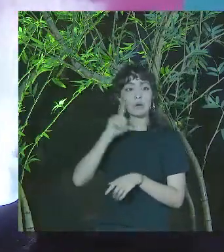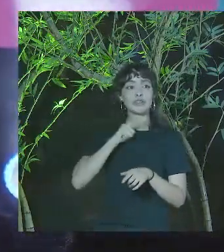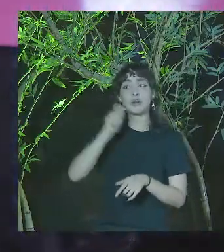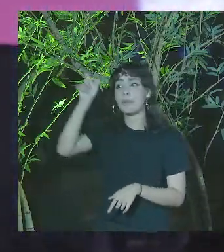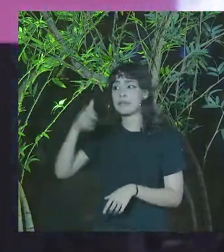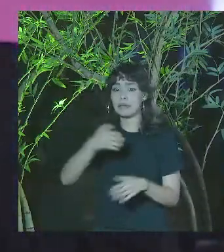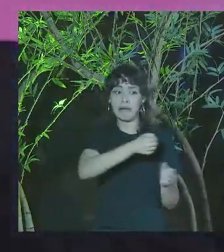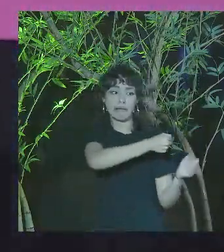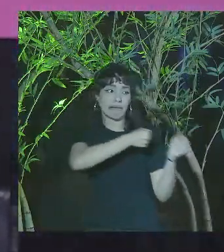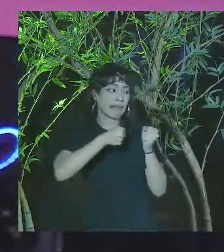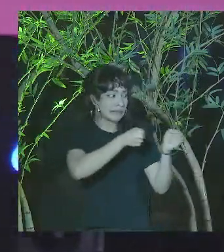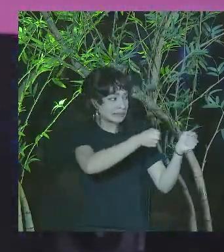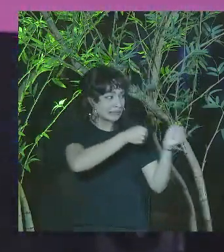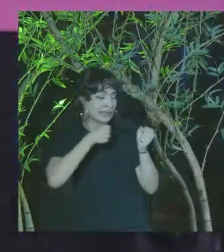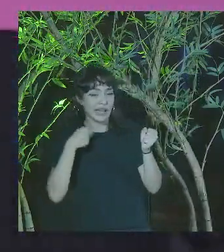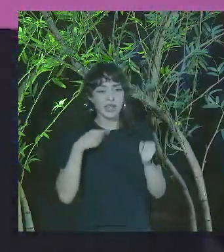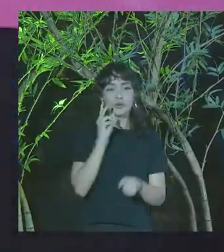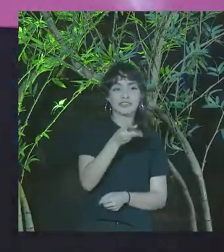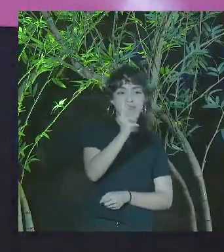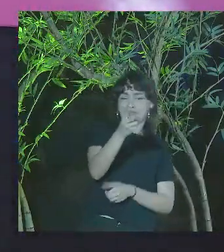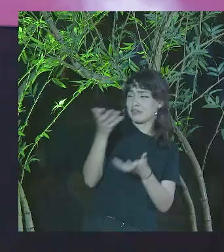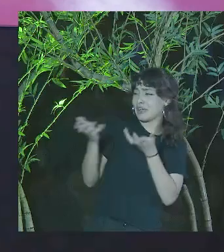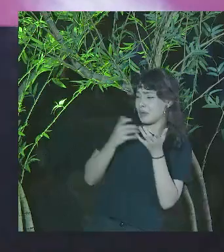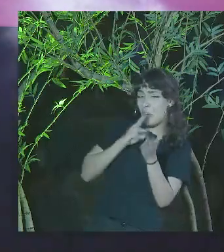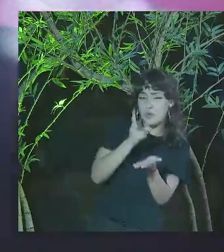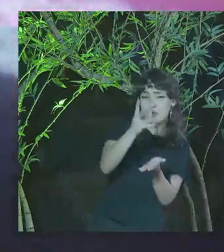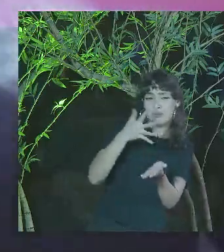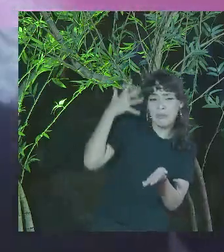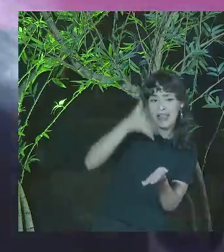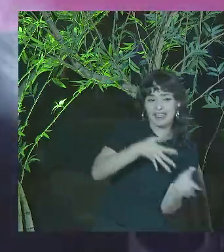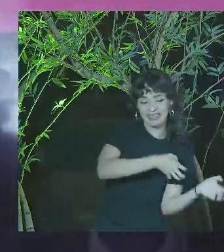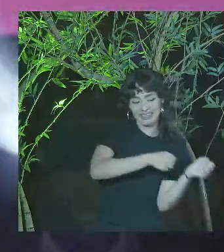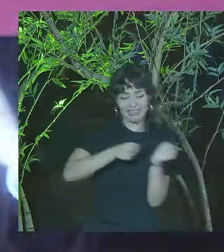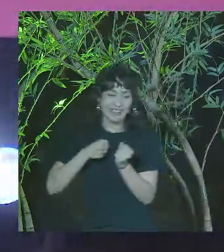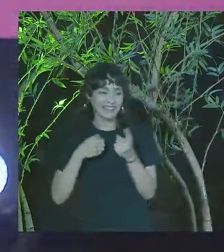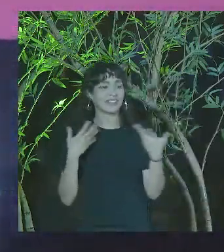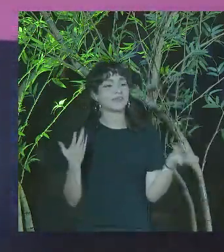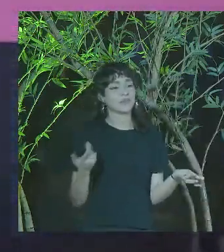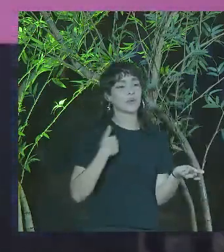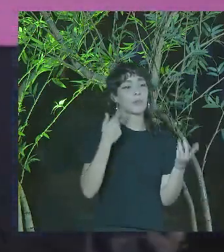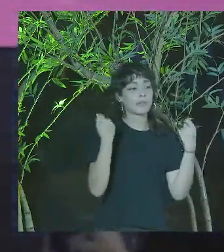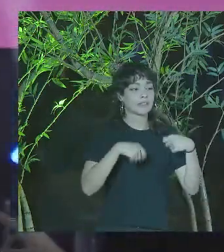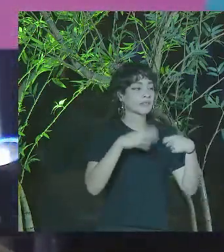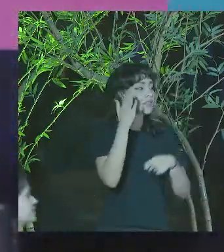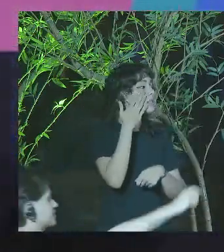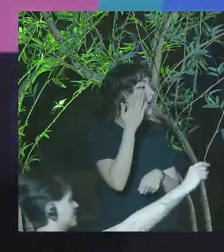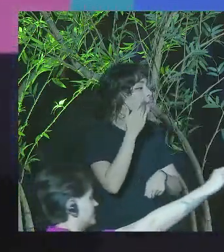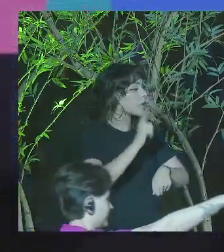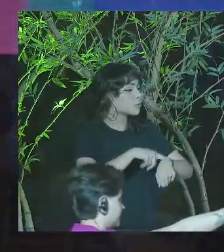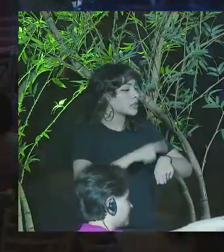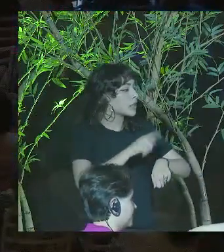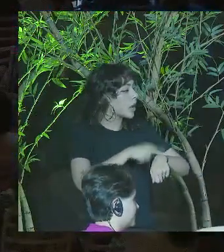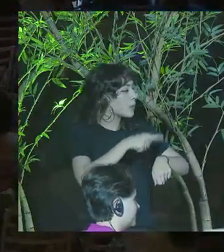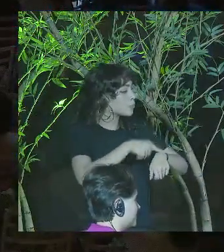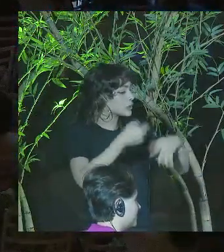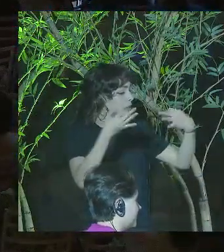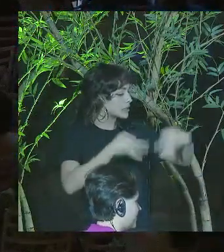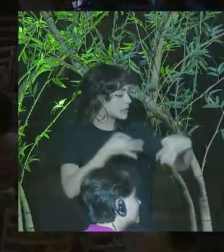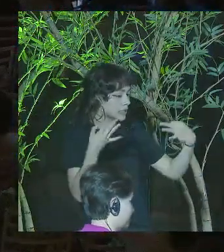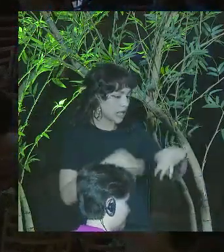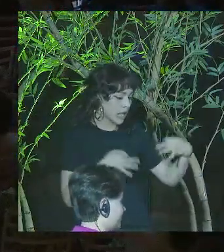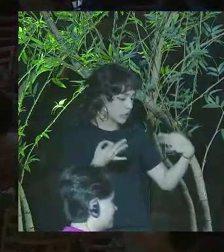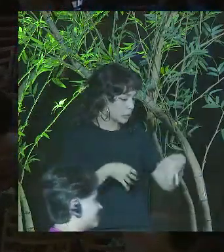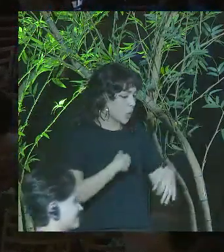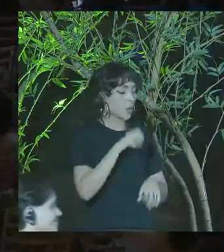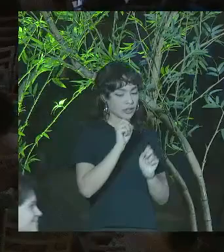assim, e eu tentando continuar a conversa. Então, só para eu saber que eu não vou ultrapassar a linha do tempo aqui, vai